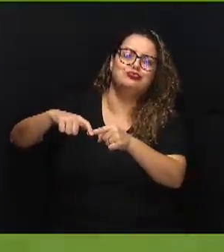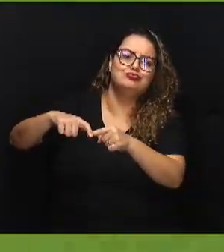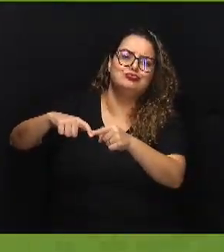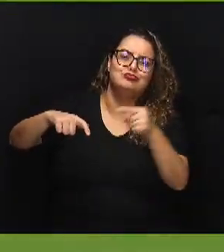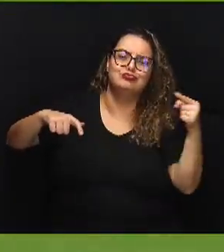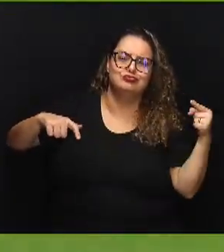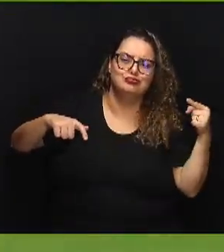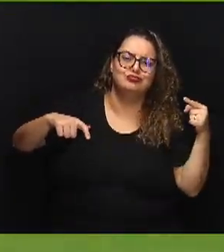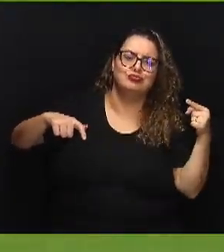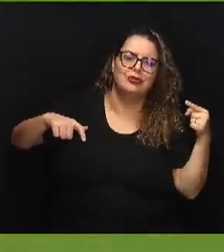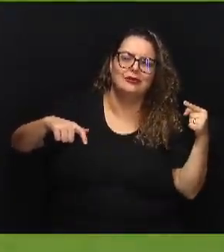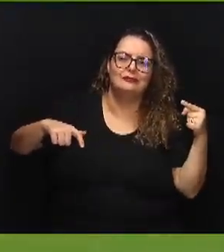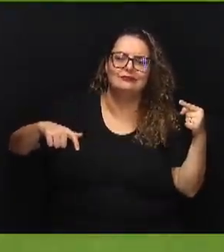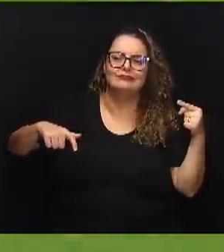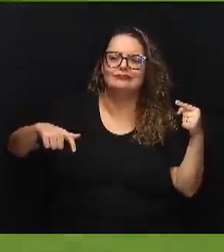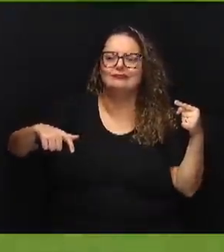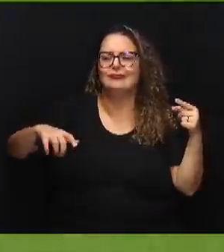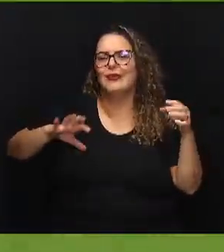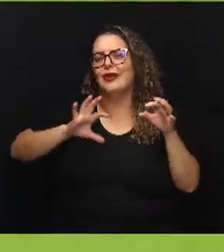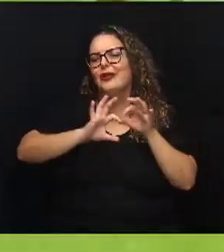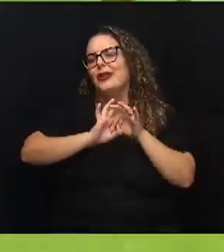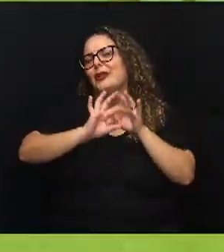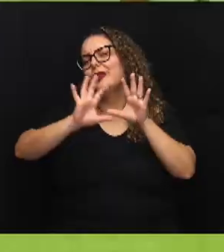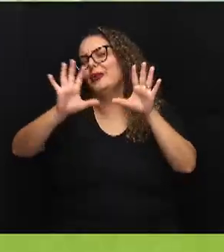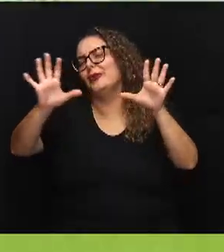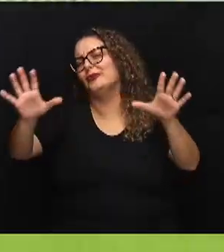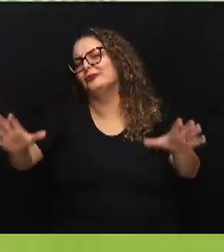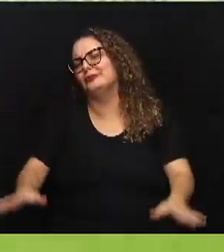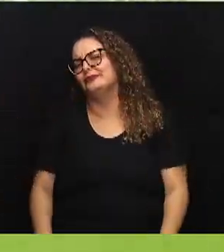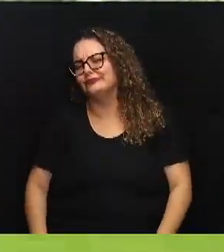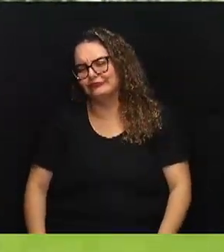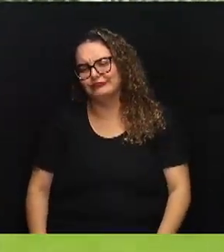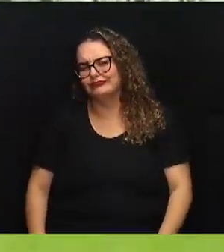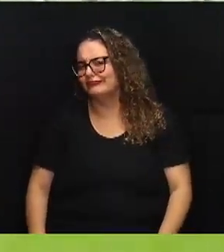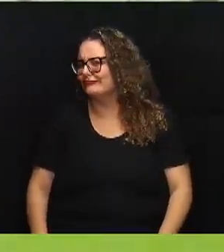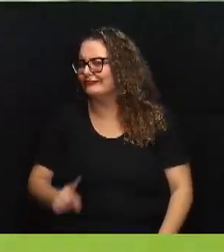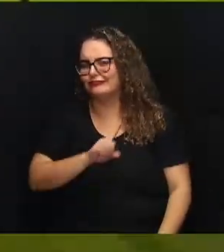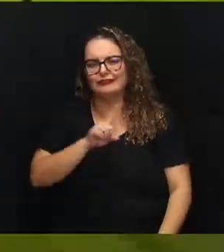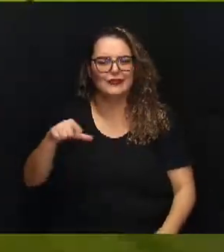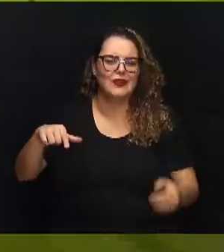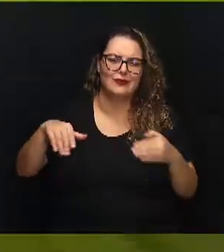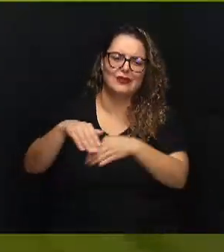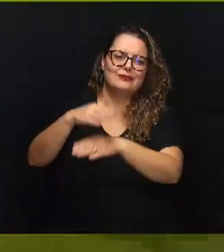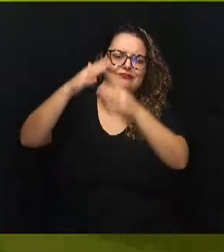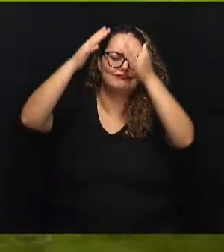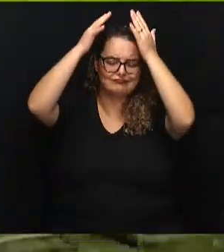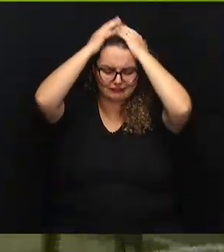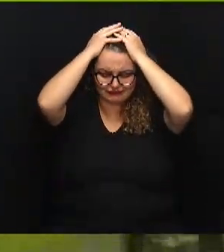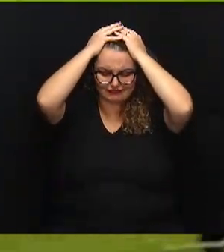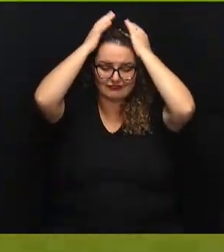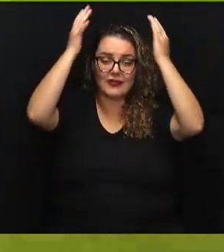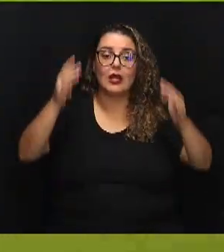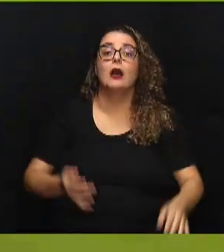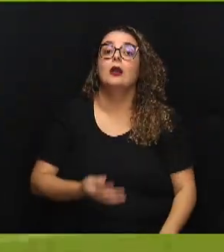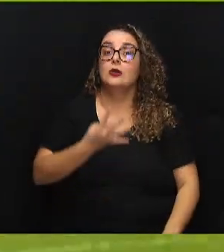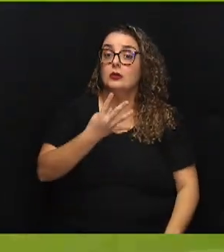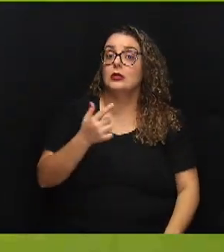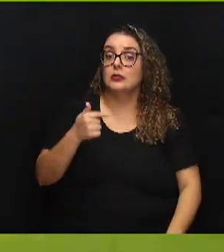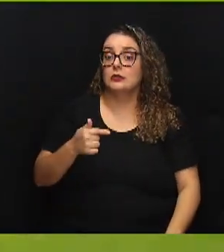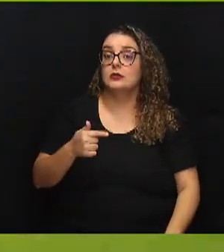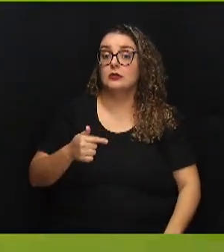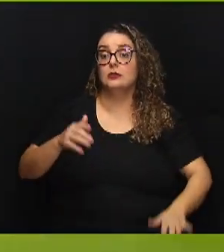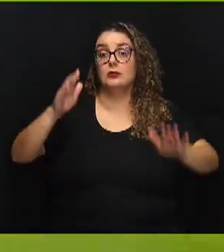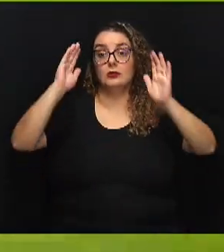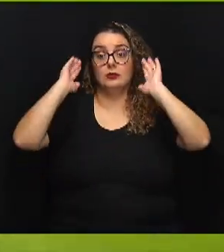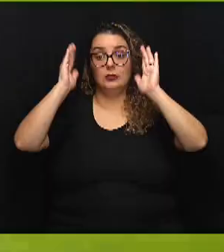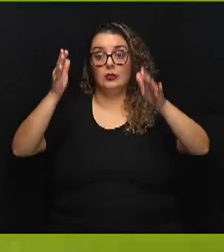caprichosamente passou em frente ao gol e saiu. Aos 47 minutos, cobrança de